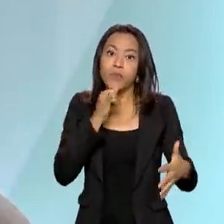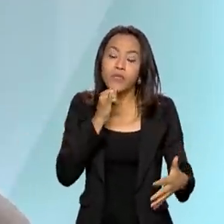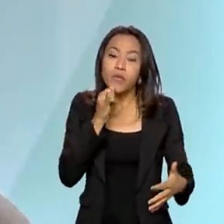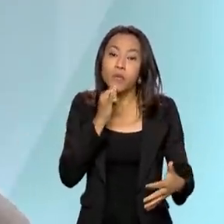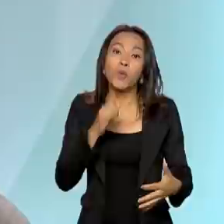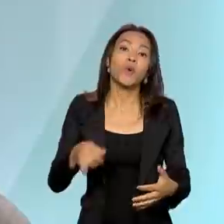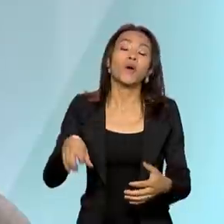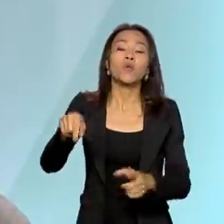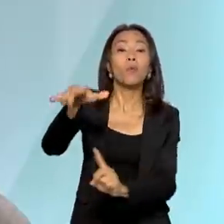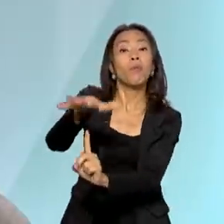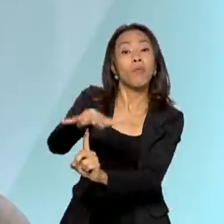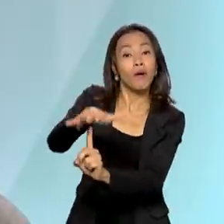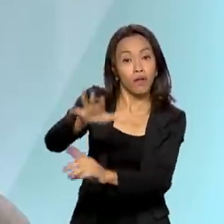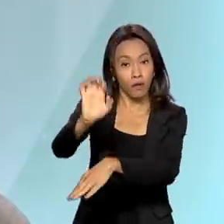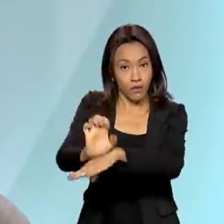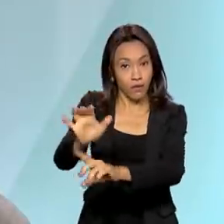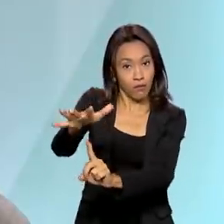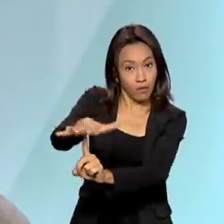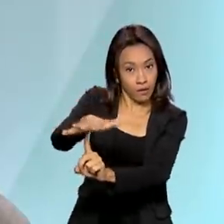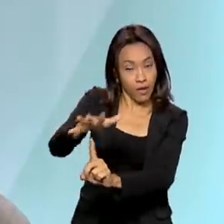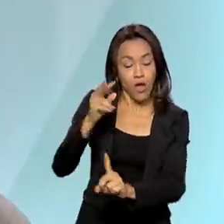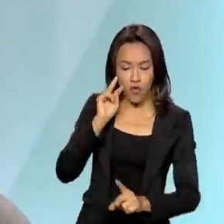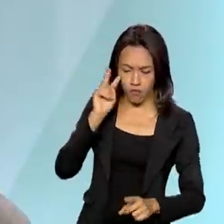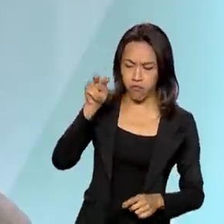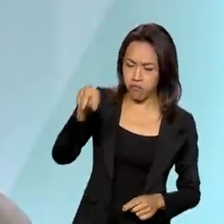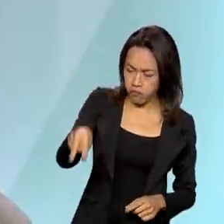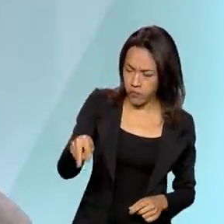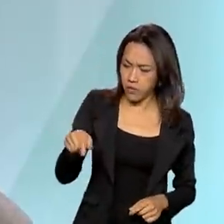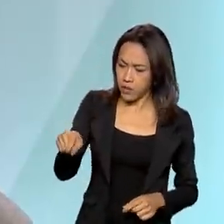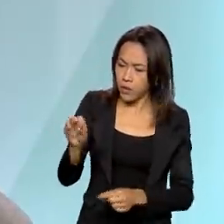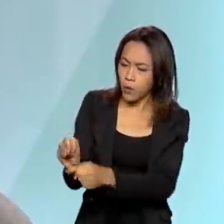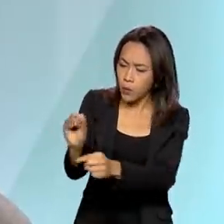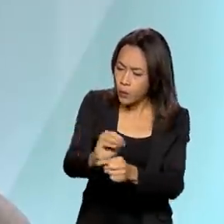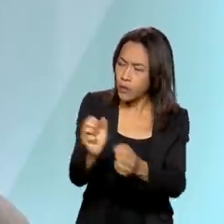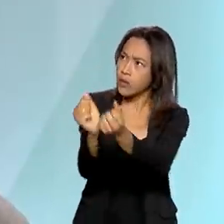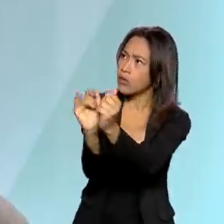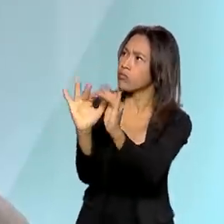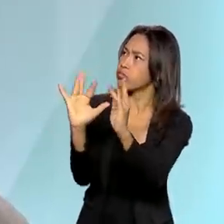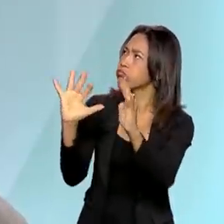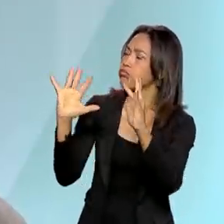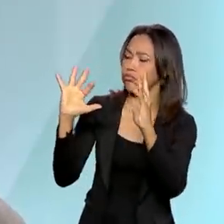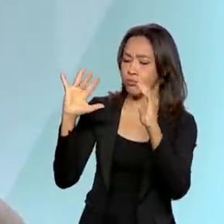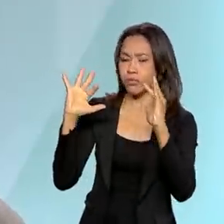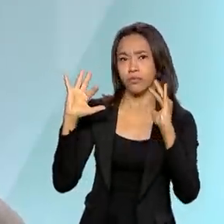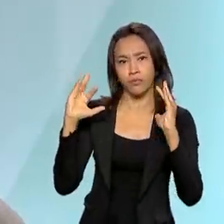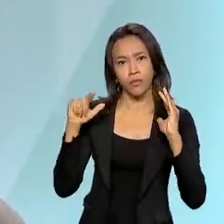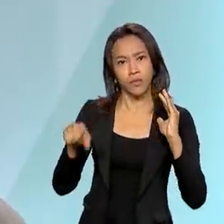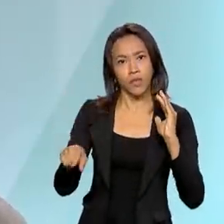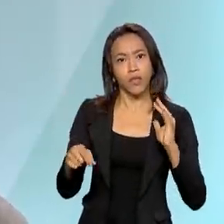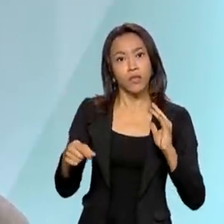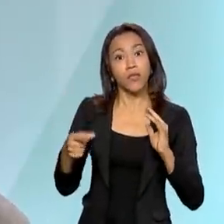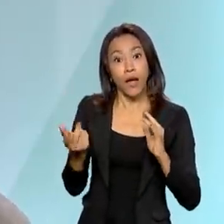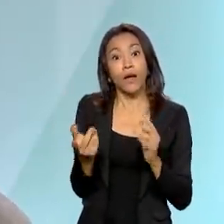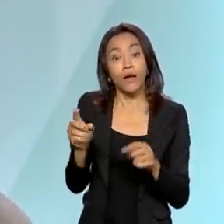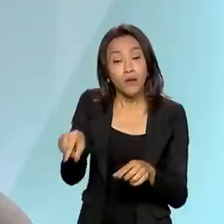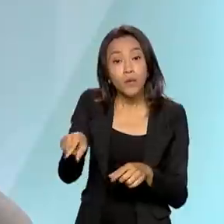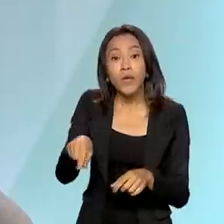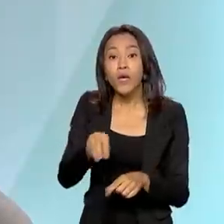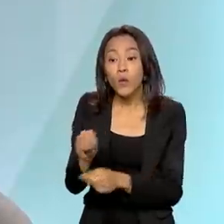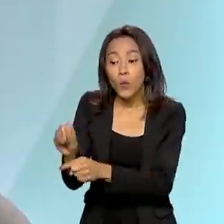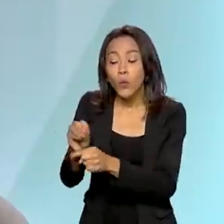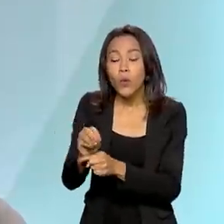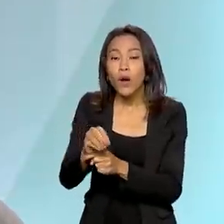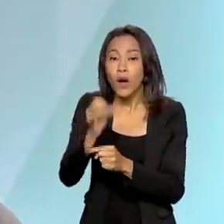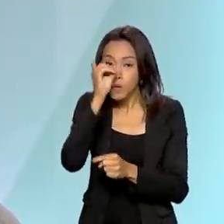visitei algumas cidades, reconhecer que aquela atividade cuida do meio ambiente. Aquela atividade, além de produzir alimentos, além de produzir